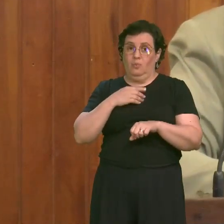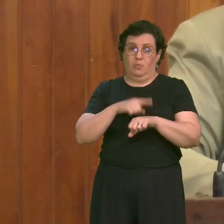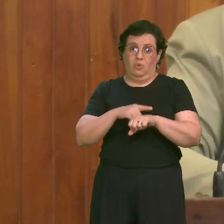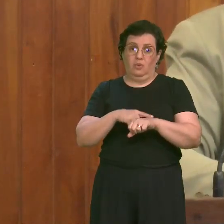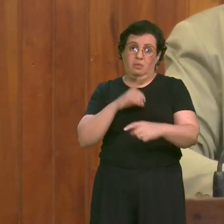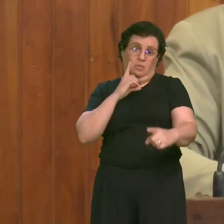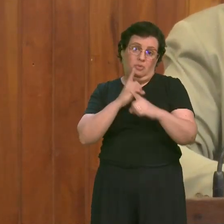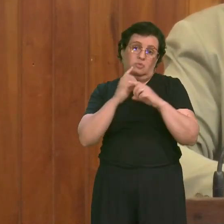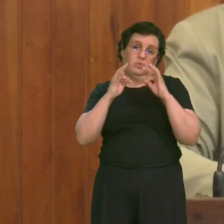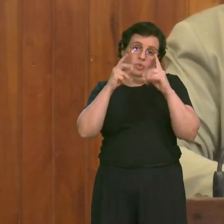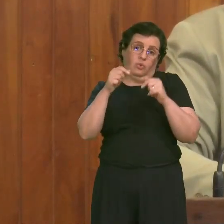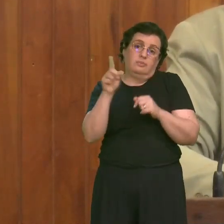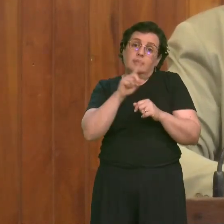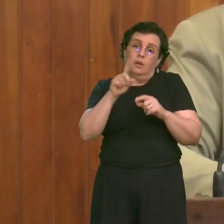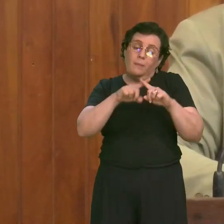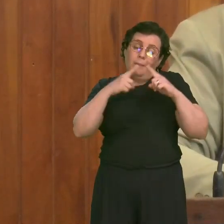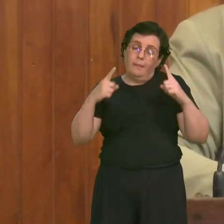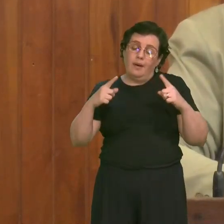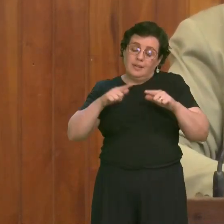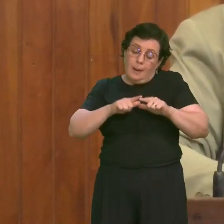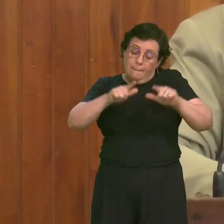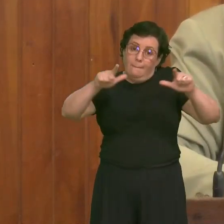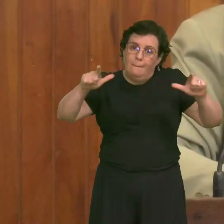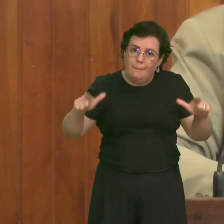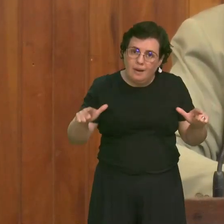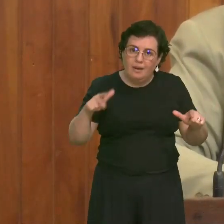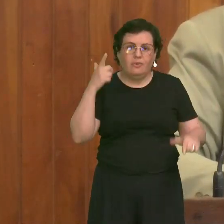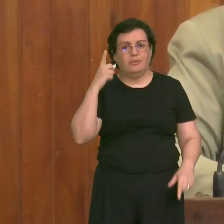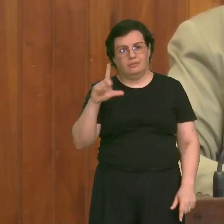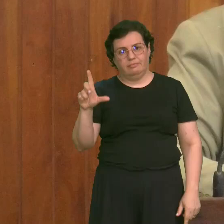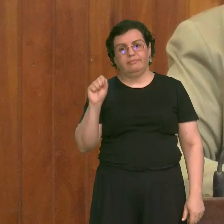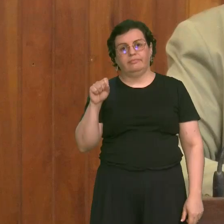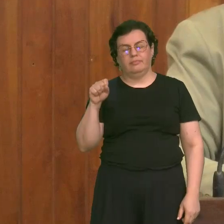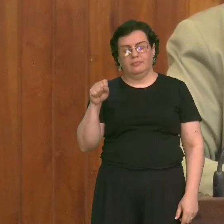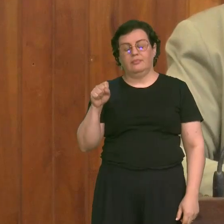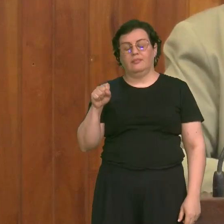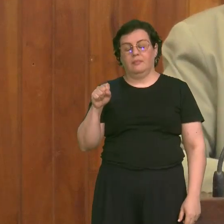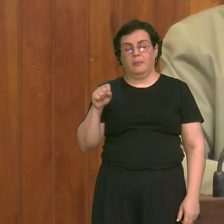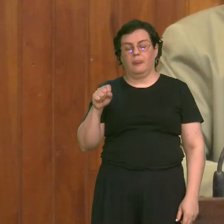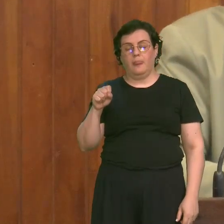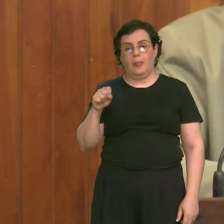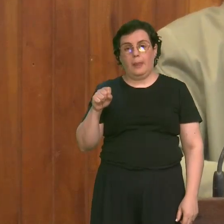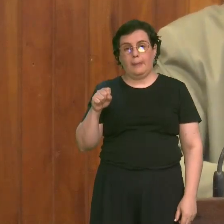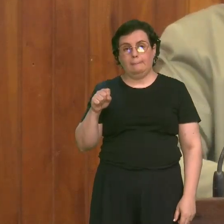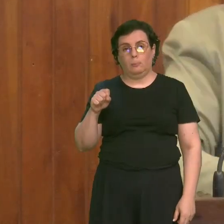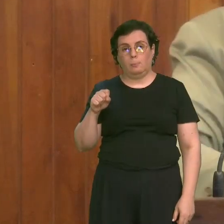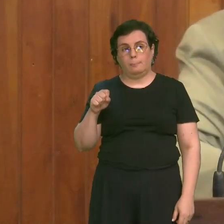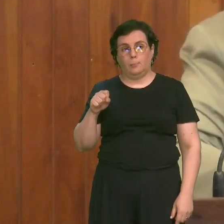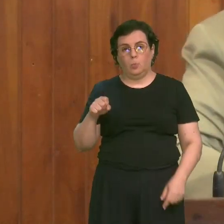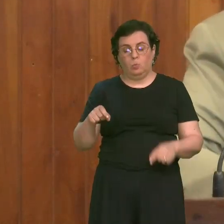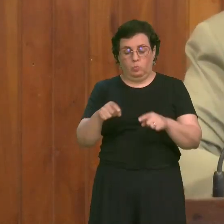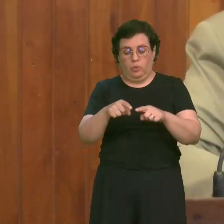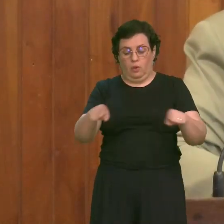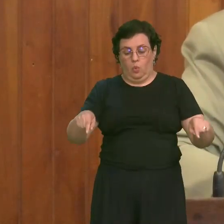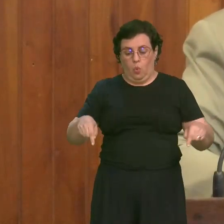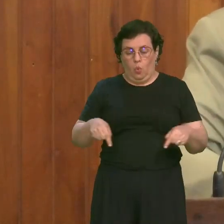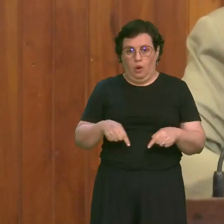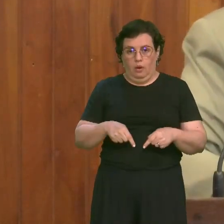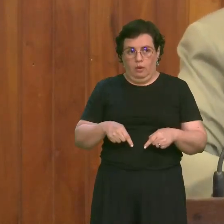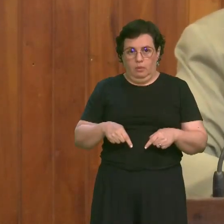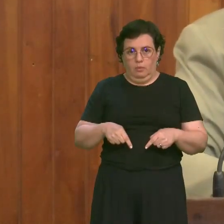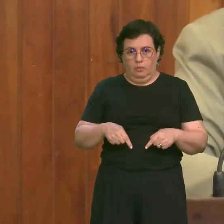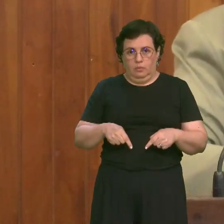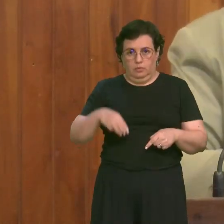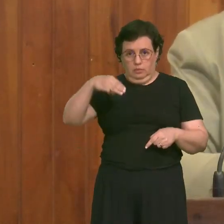mas a grande maioria a gente conseguia atender o campo do mac é importante